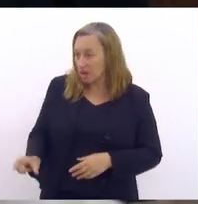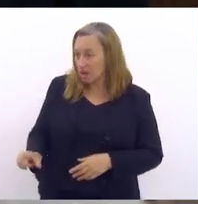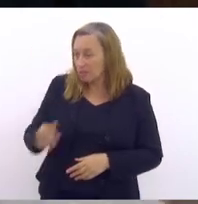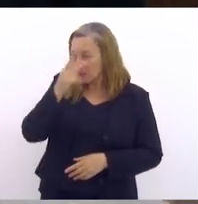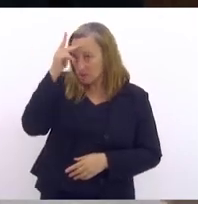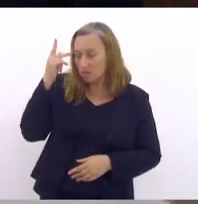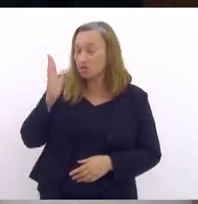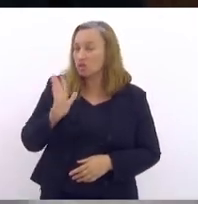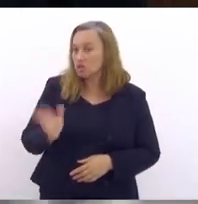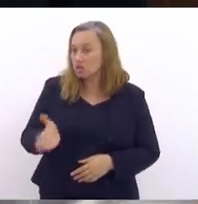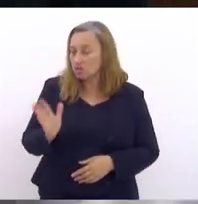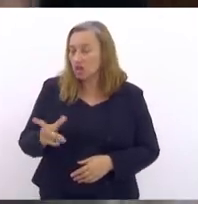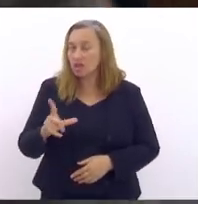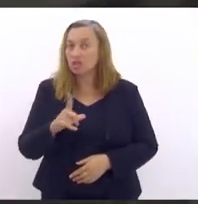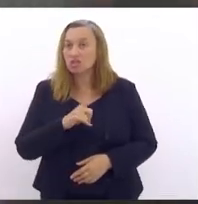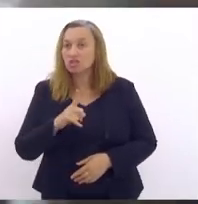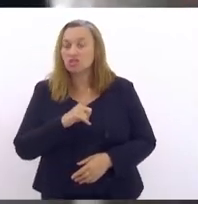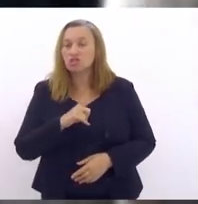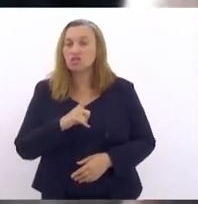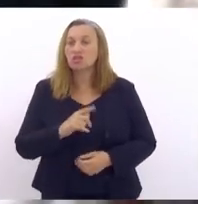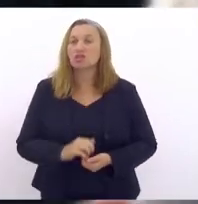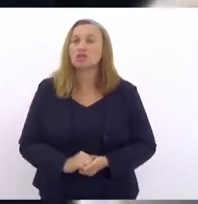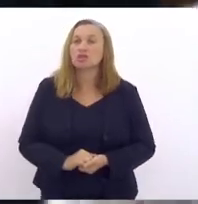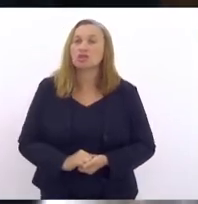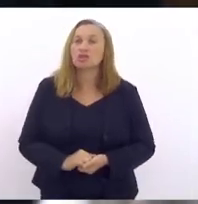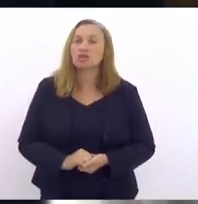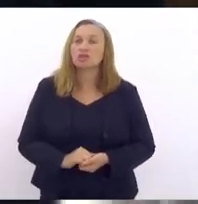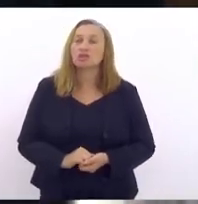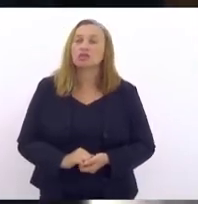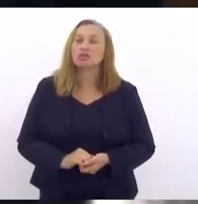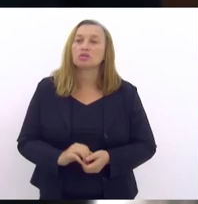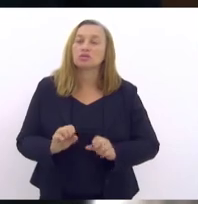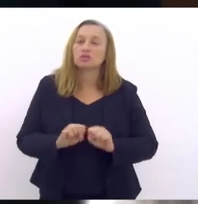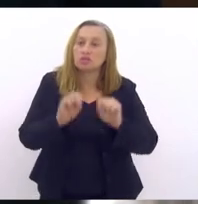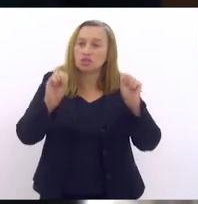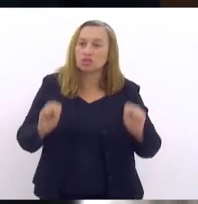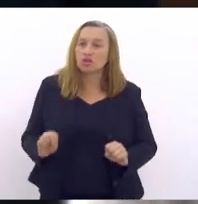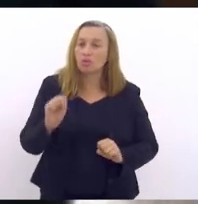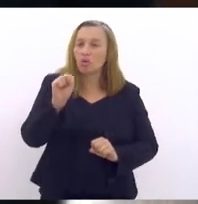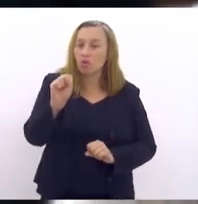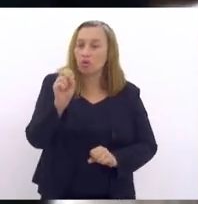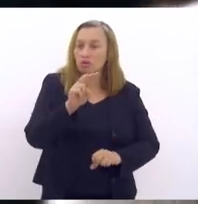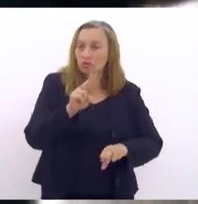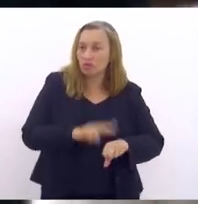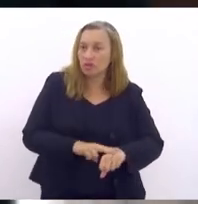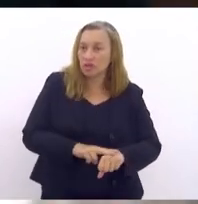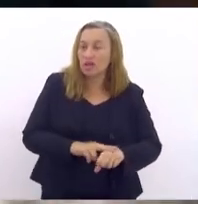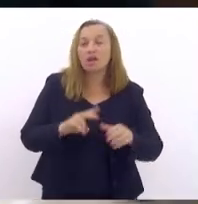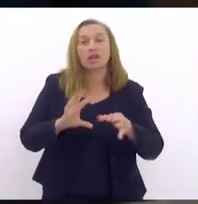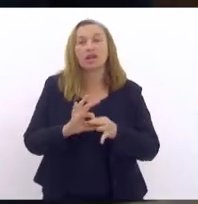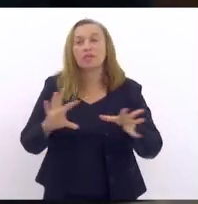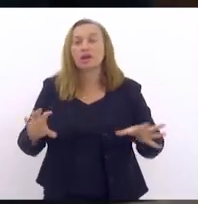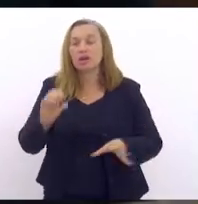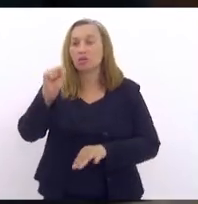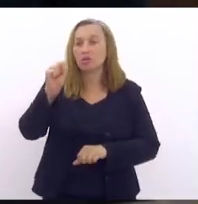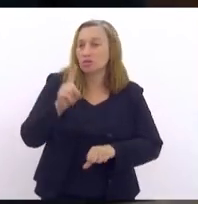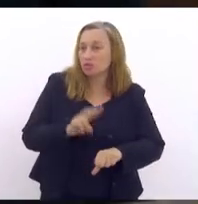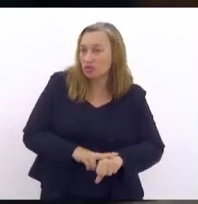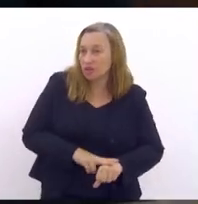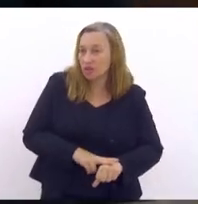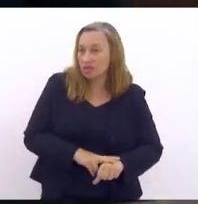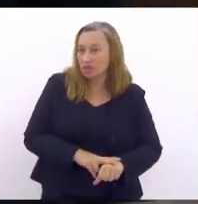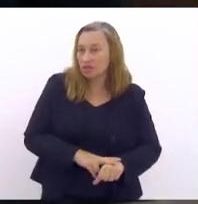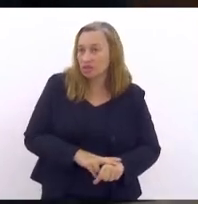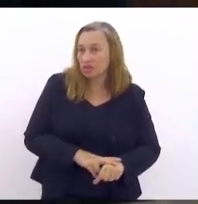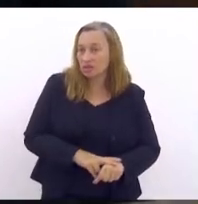já tinha passado pelo sistema 8 vezes e tinha sido liberado 8 vezes,